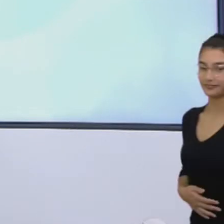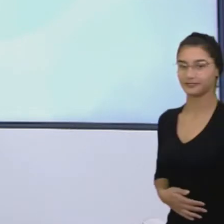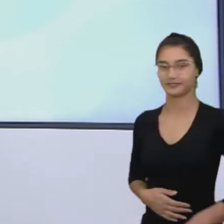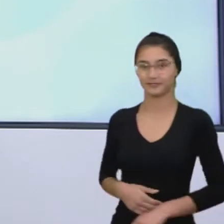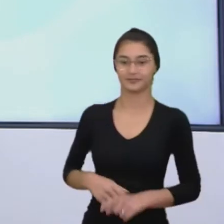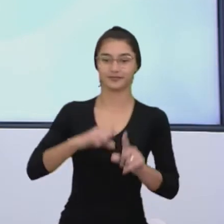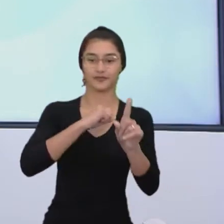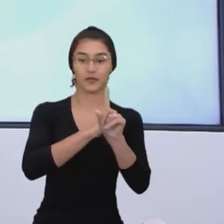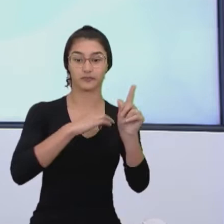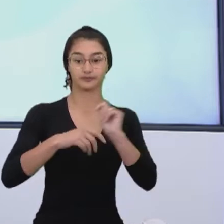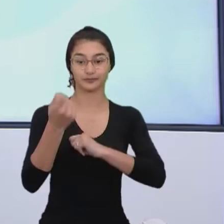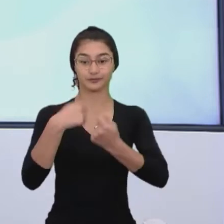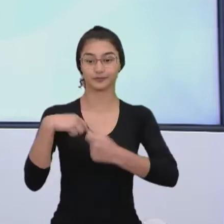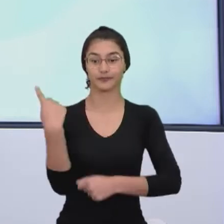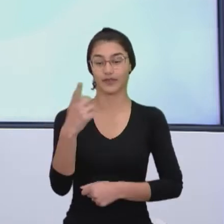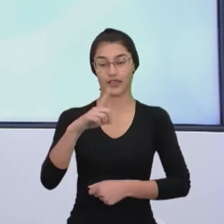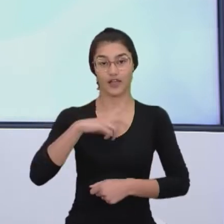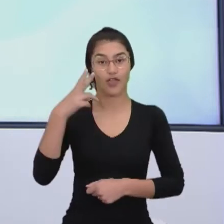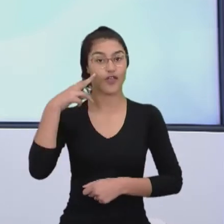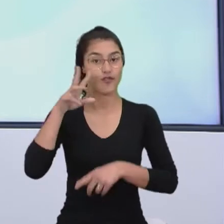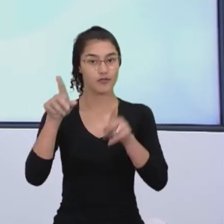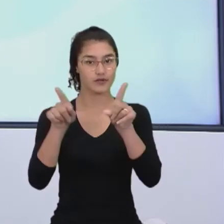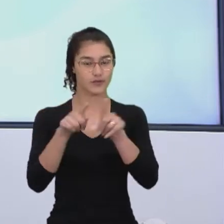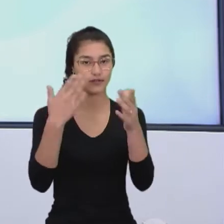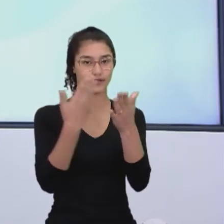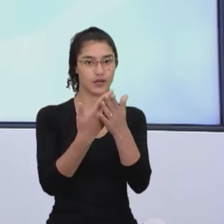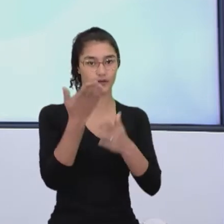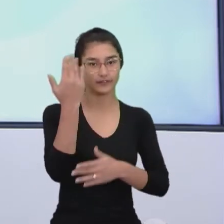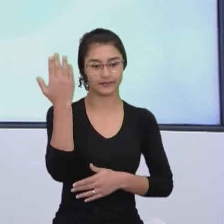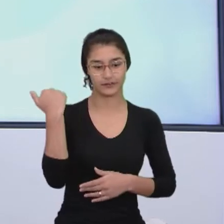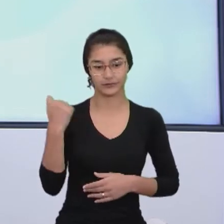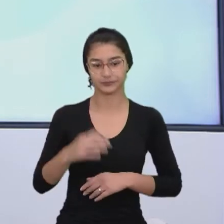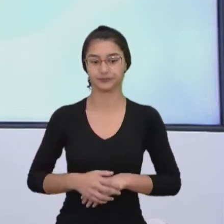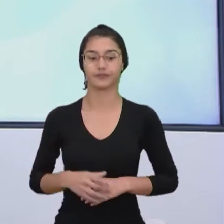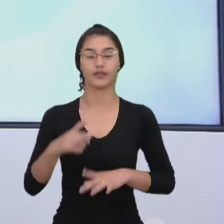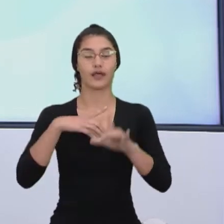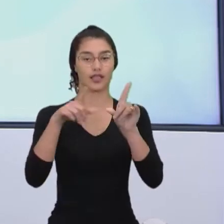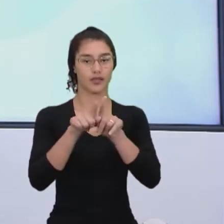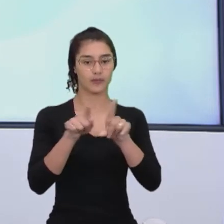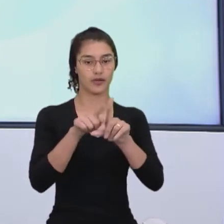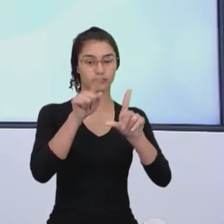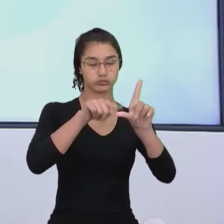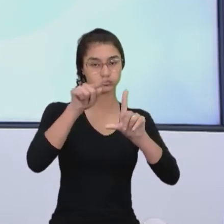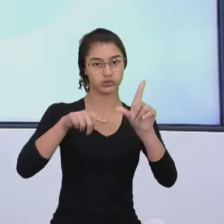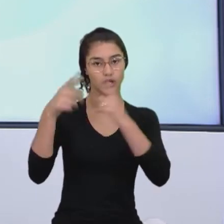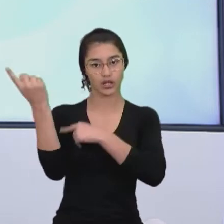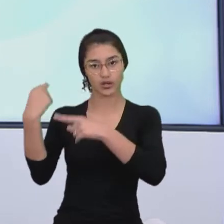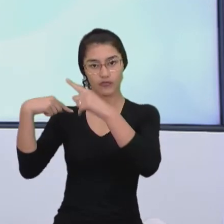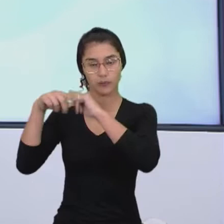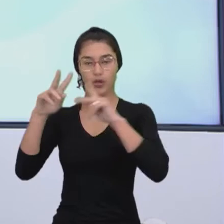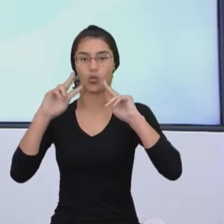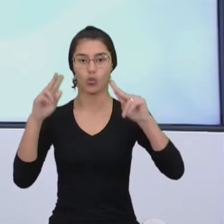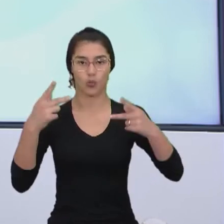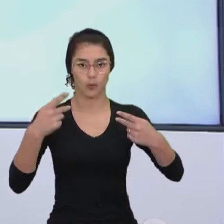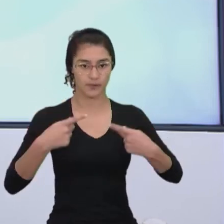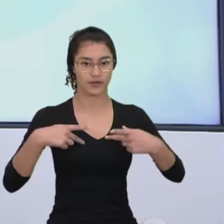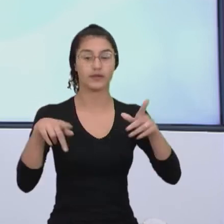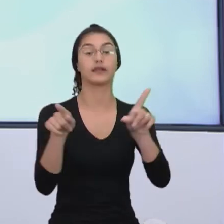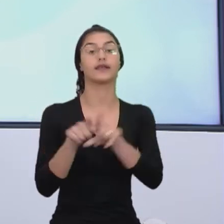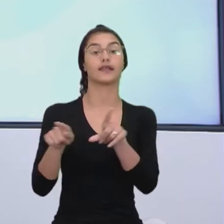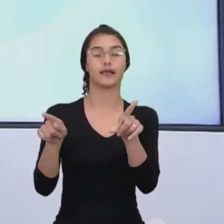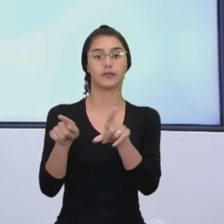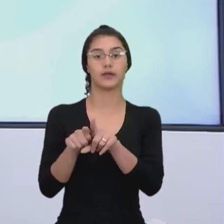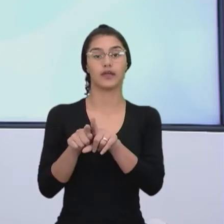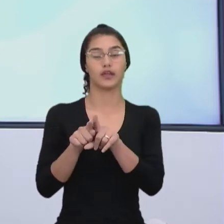aí, e o que nós vemos aí também, né, na aula anterior no IDH, no Índice de Desenvolvimento Humano e no coeficiente